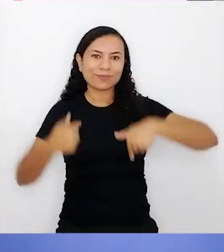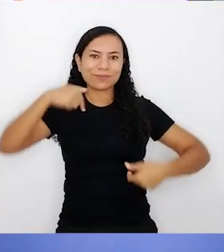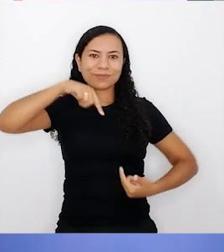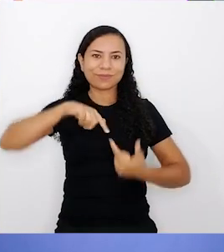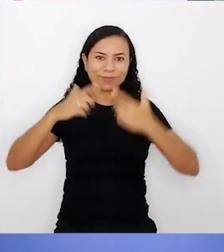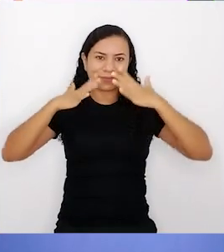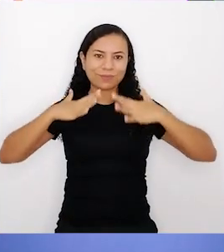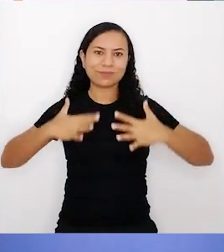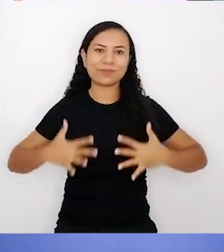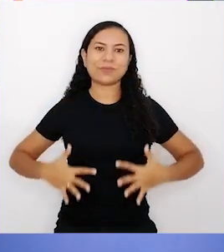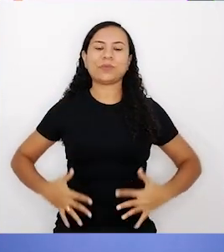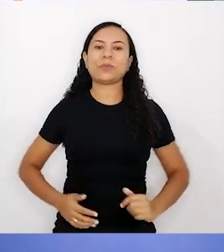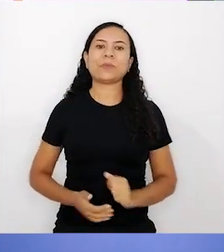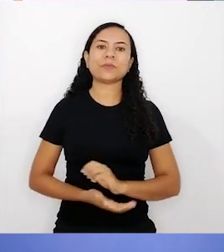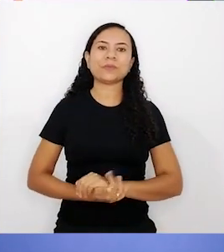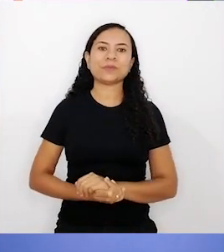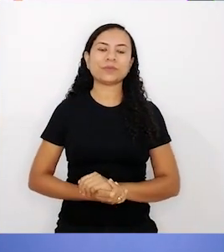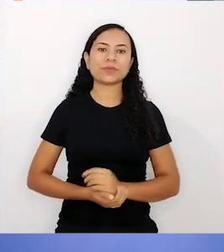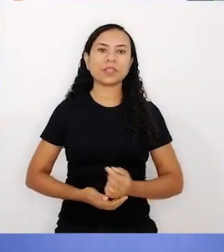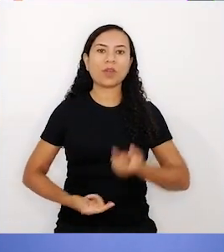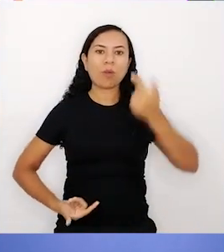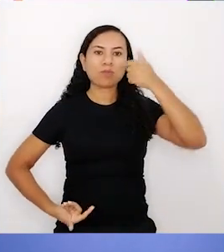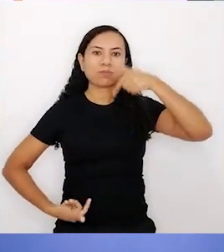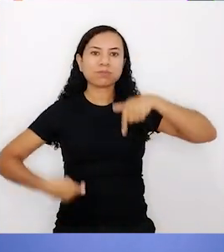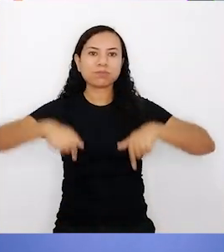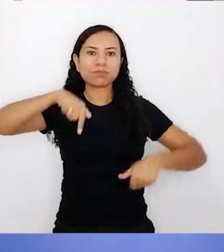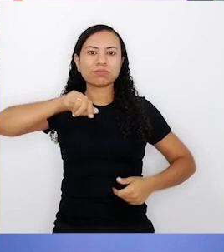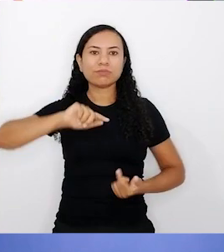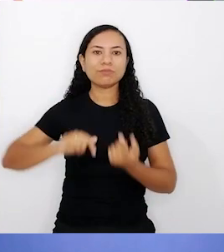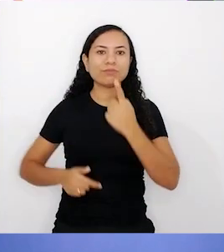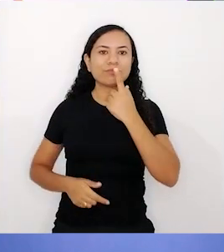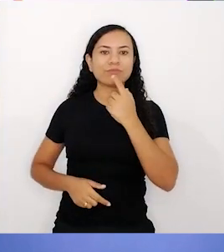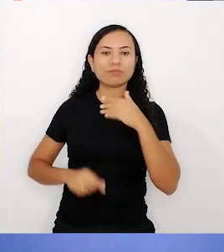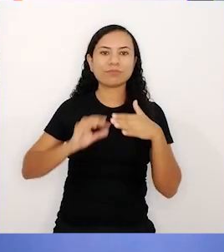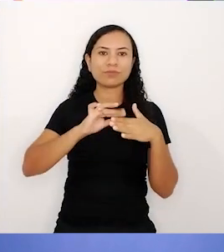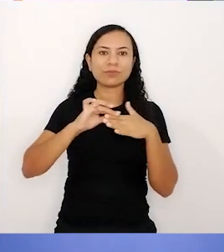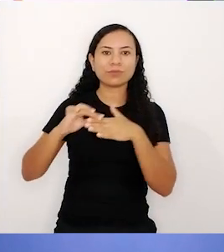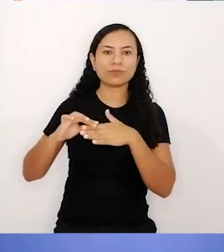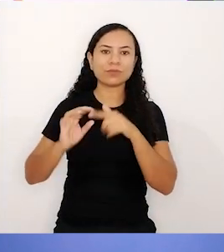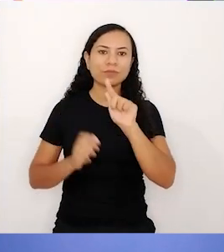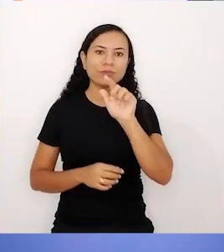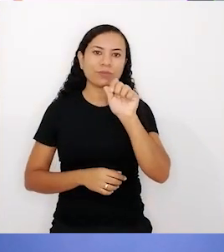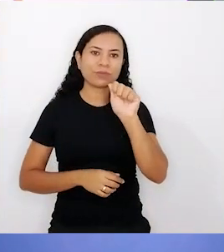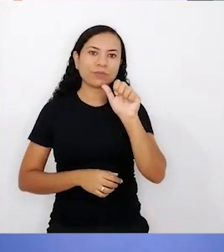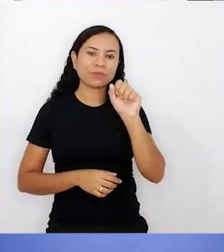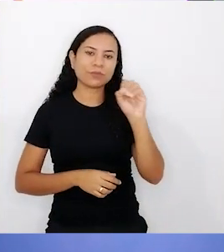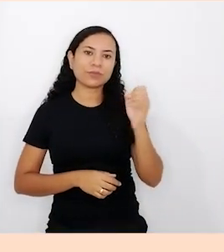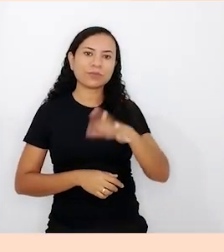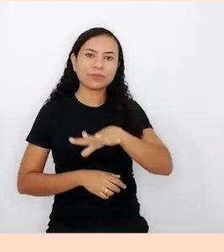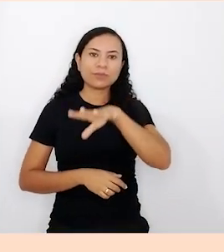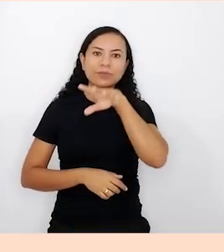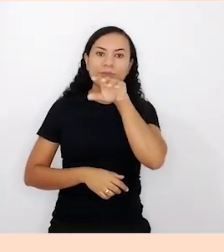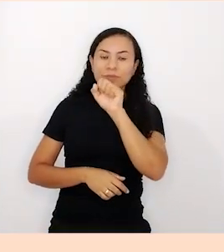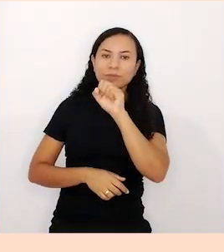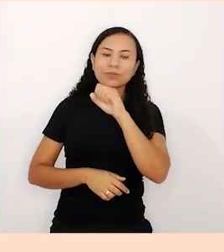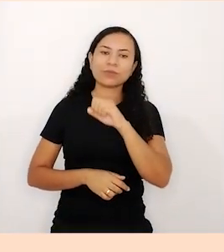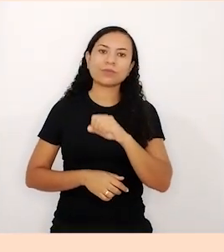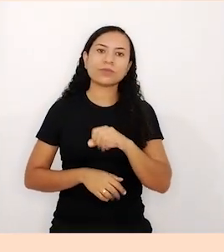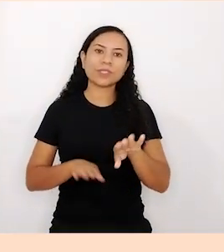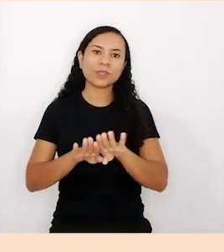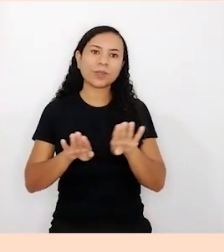sangue vai levar os gases respiratórios e nutrientes e excretas. Os